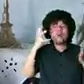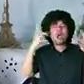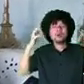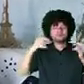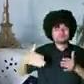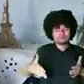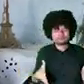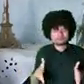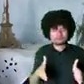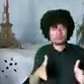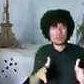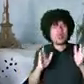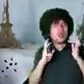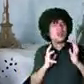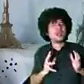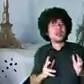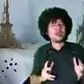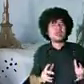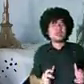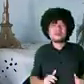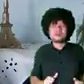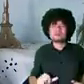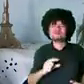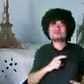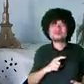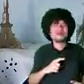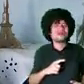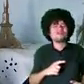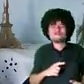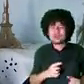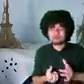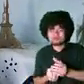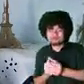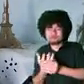A água que seria límpida da fonte